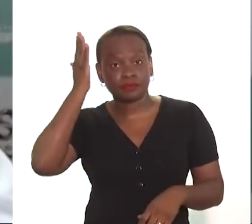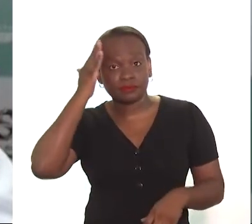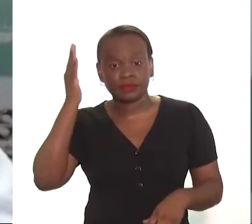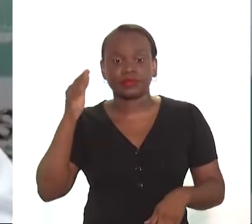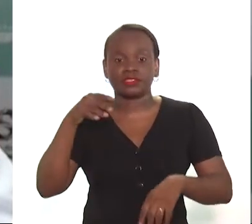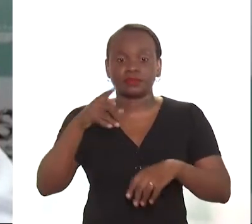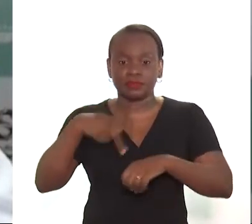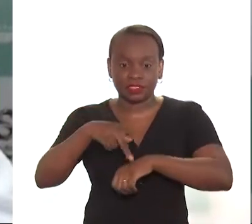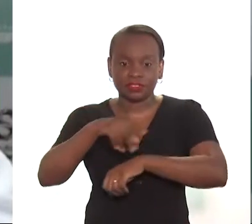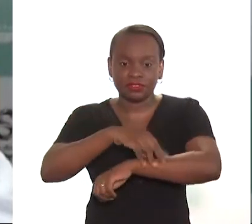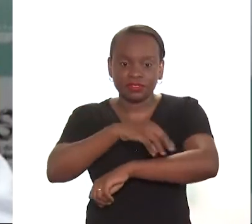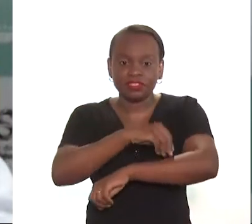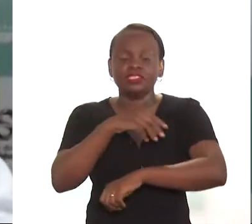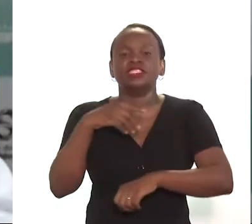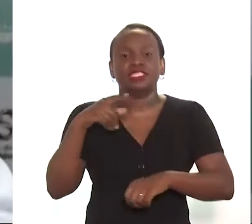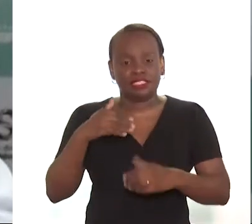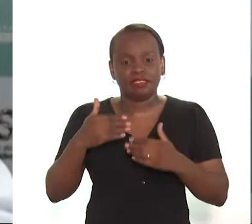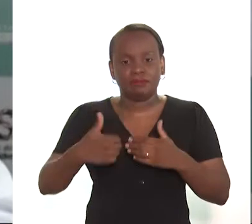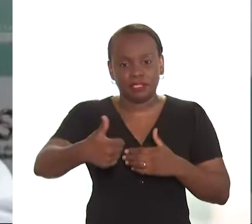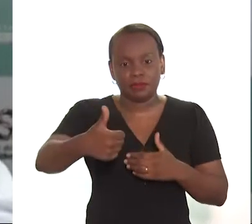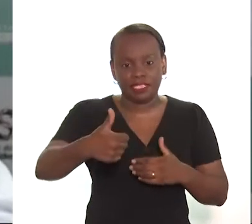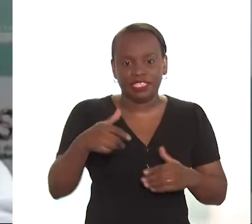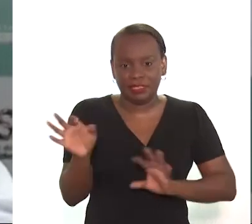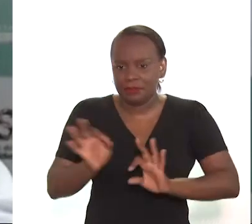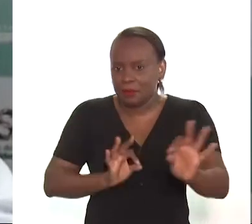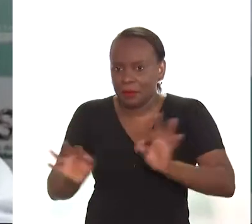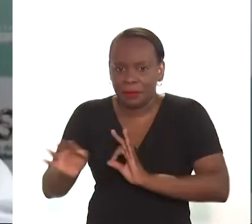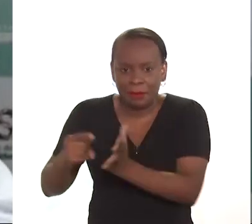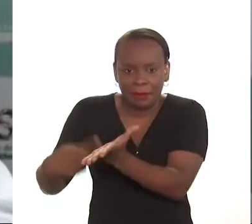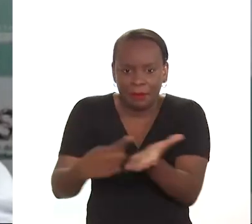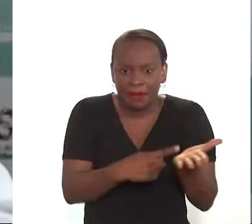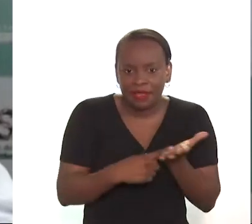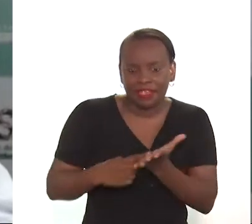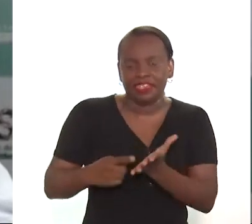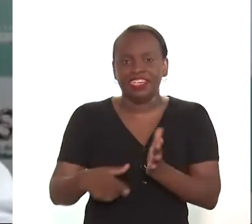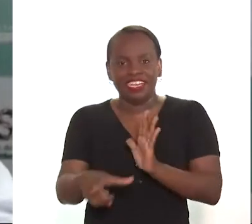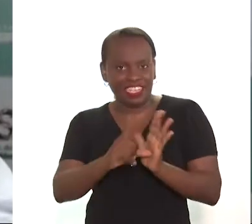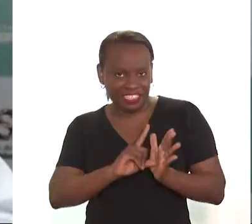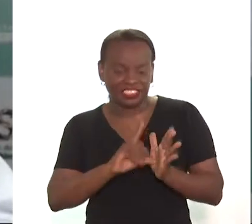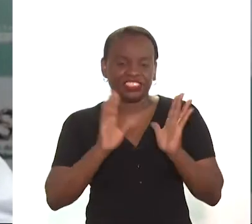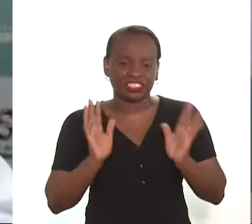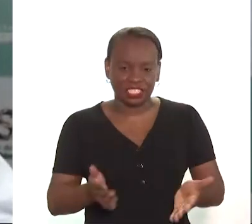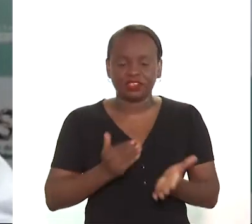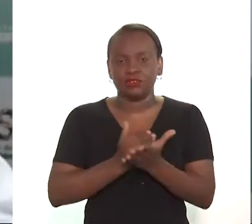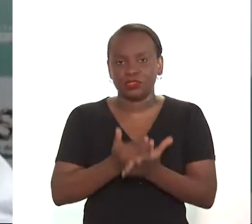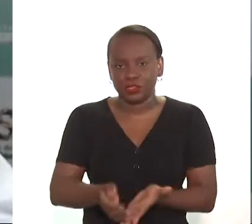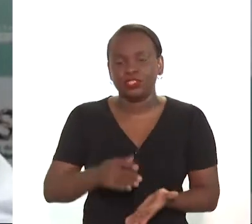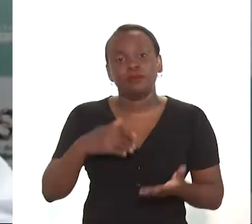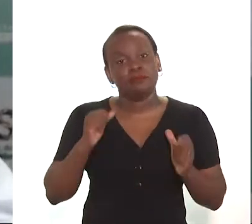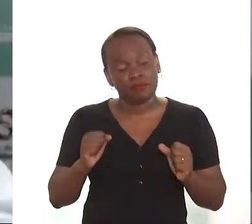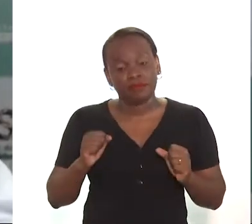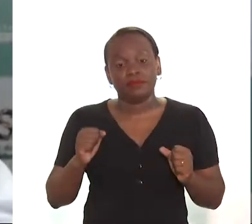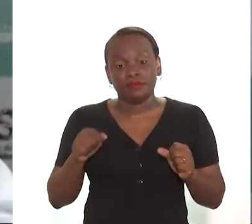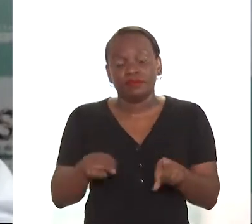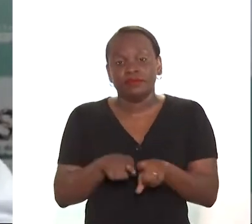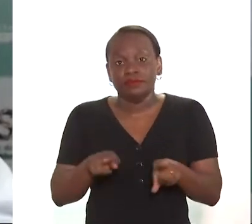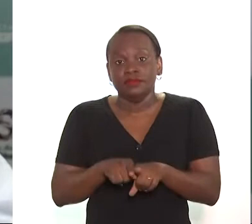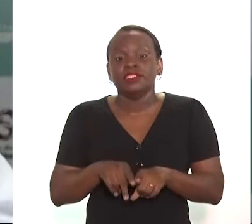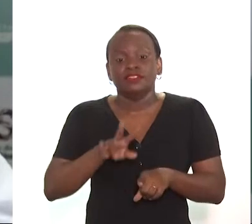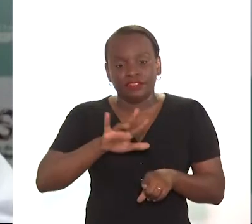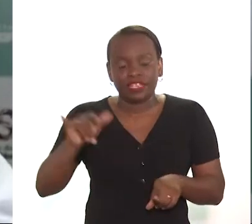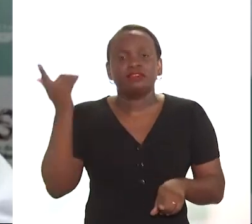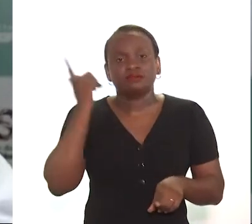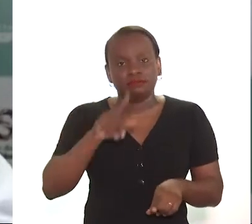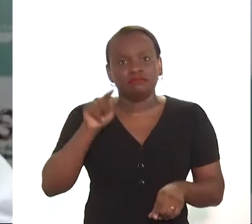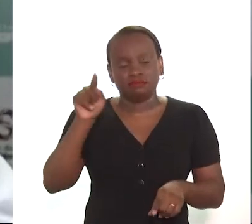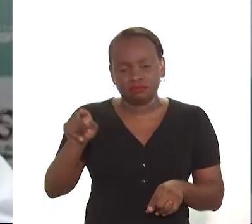Sabemos que os suecos estão na nossa frente, né, nessa mobilização, estão há mais tempo articulando, né, e provavelmente,